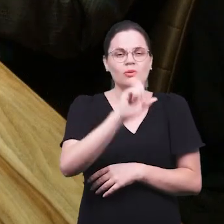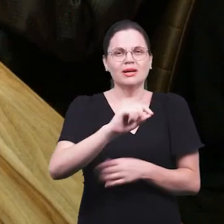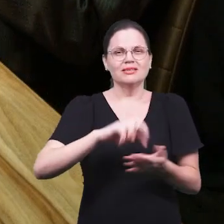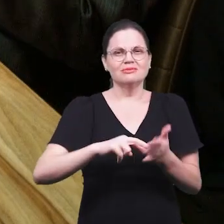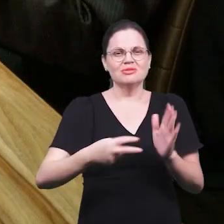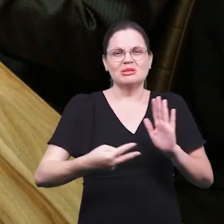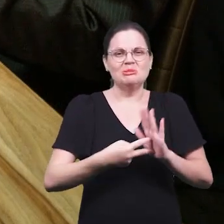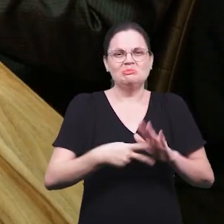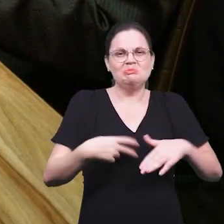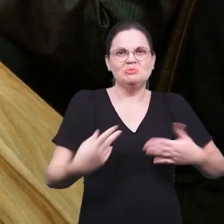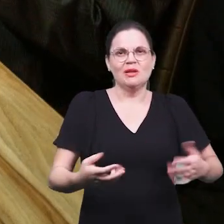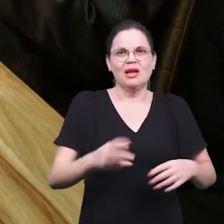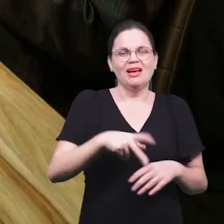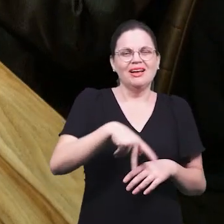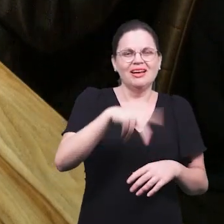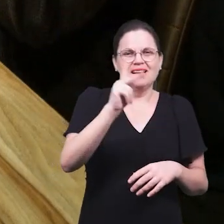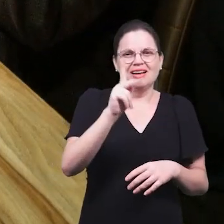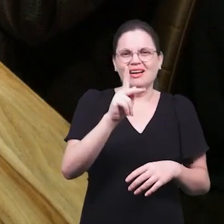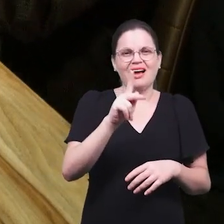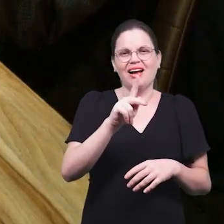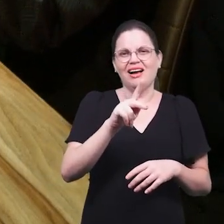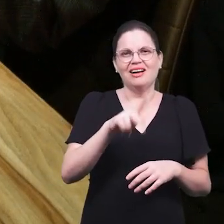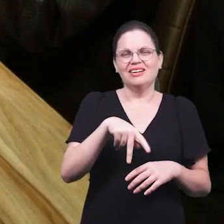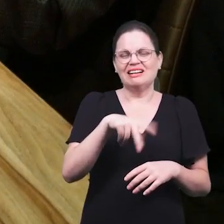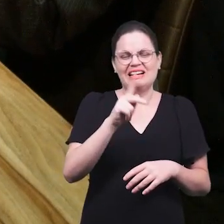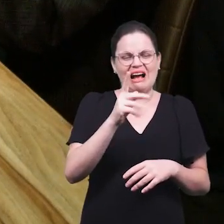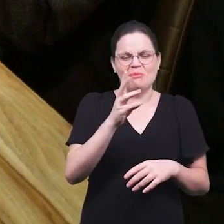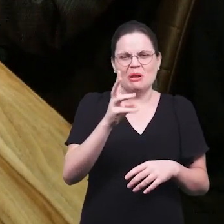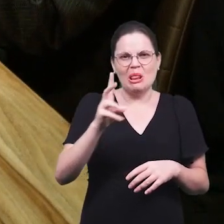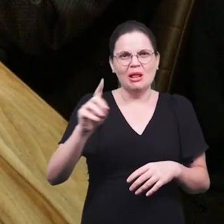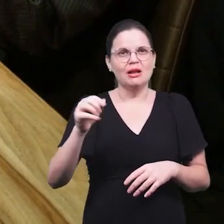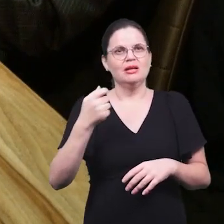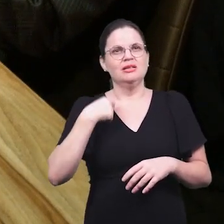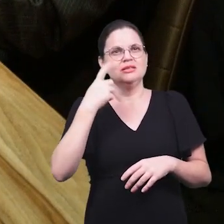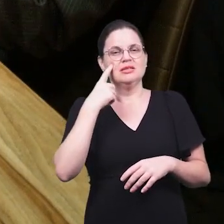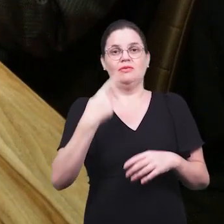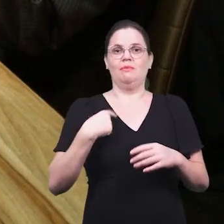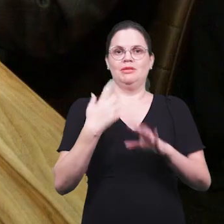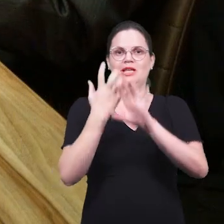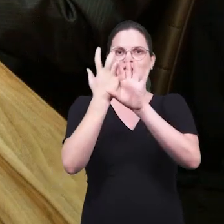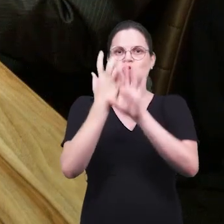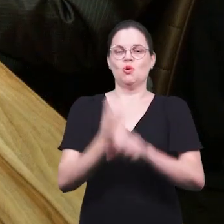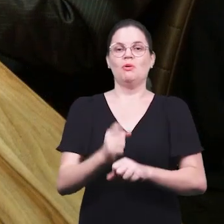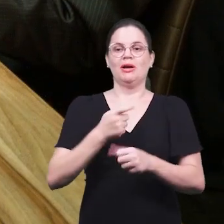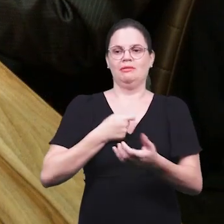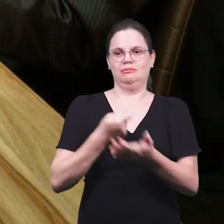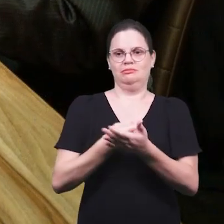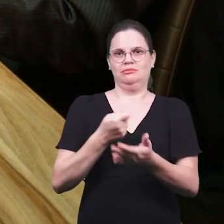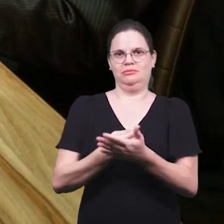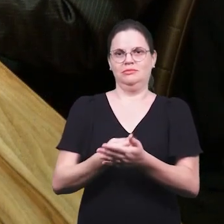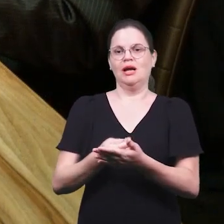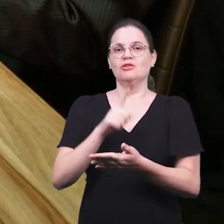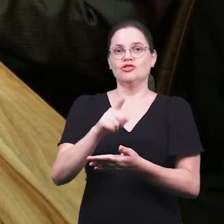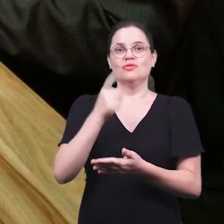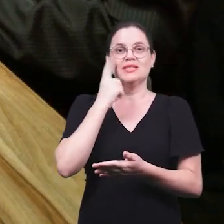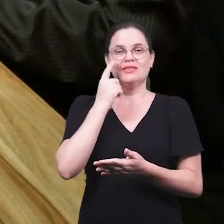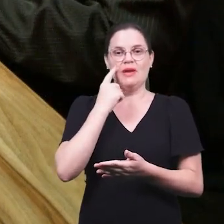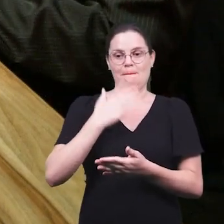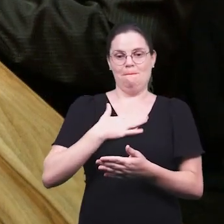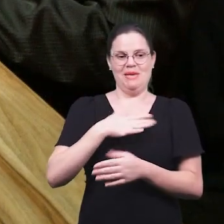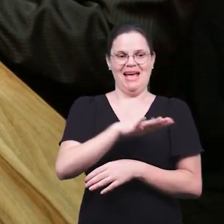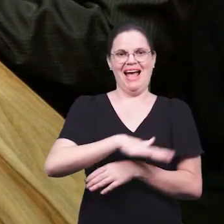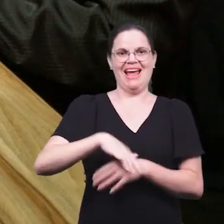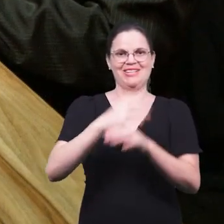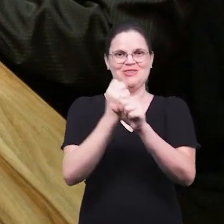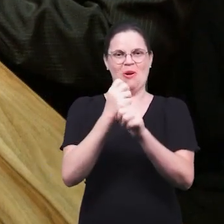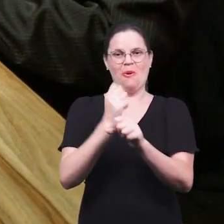era a minha realidade. Eu fui entender o que era accountability. Até a palavra era até complicada, falar, entender. De maneira